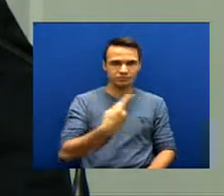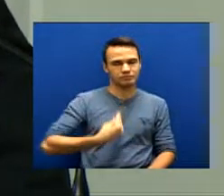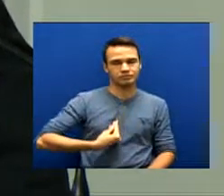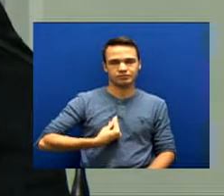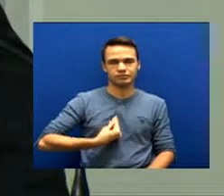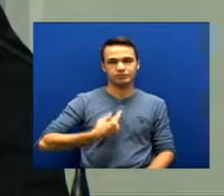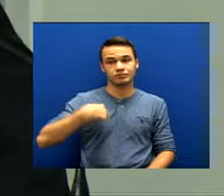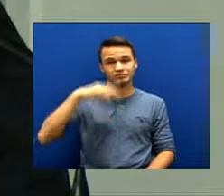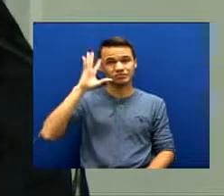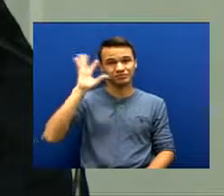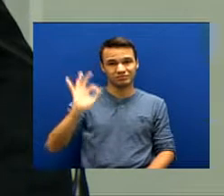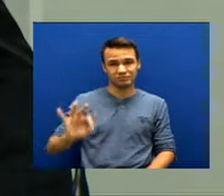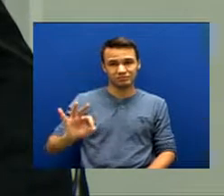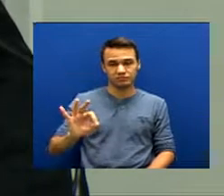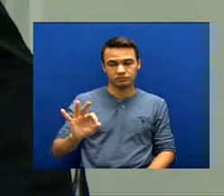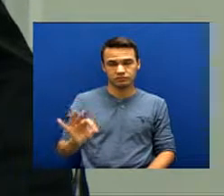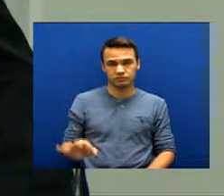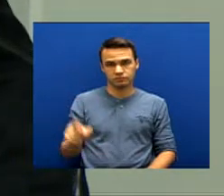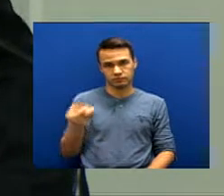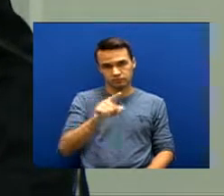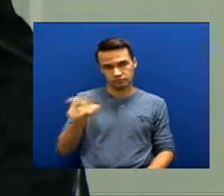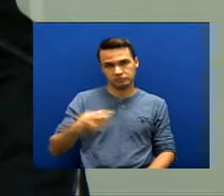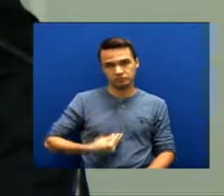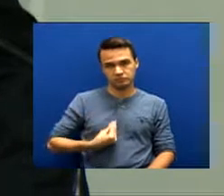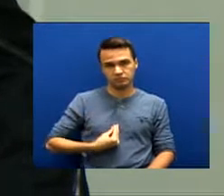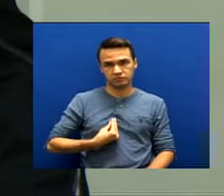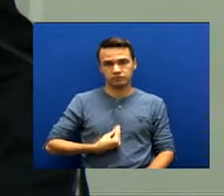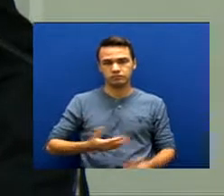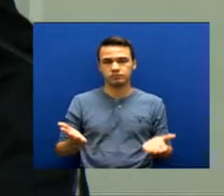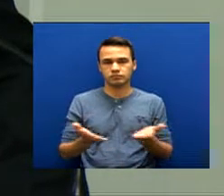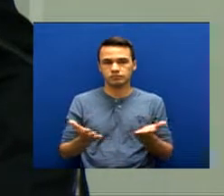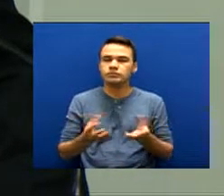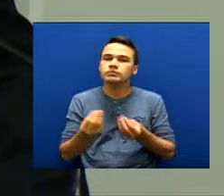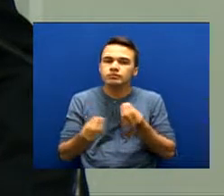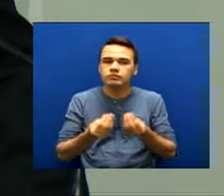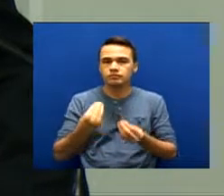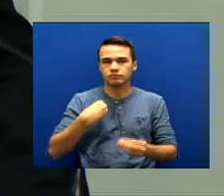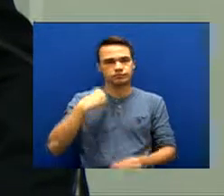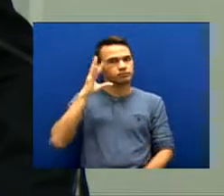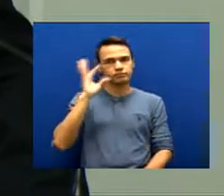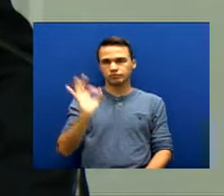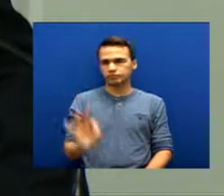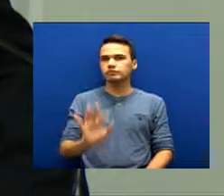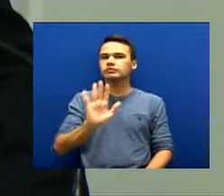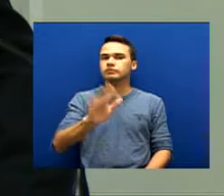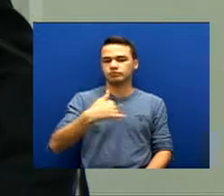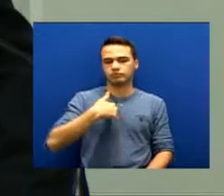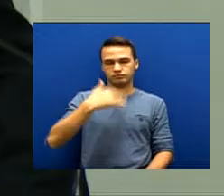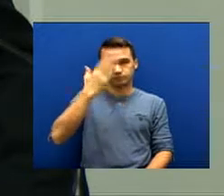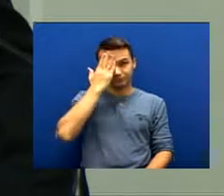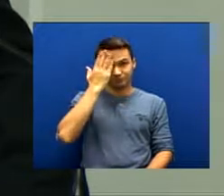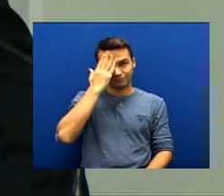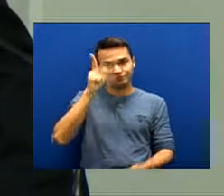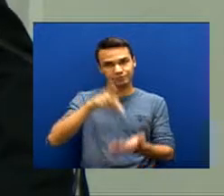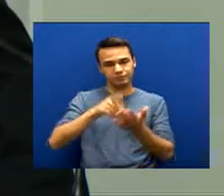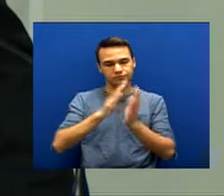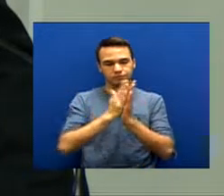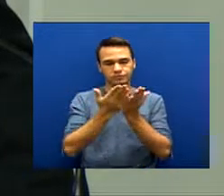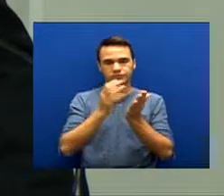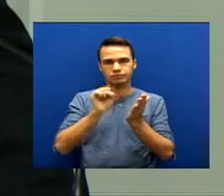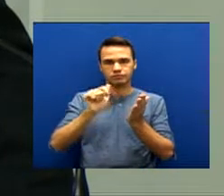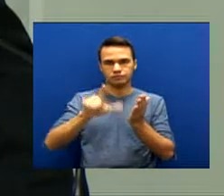esse livro. E fui gostando, e comecei a ler os evangelhos, e li novamente. E aquilo foi mudando a minha vida. E